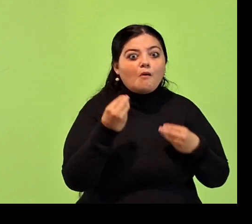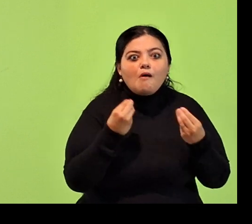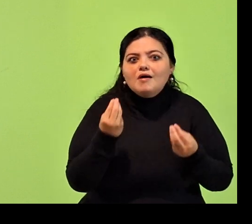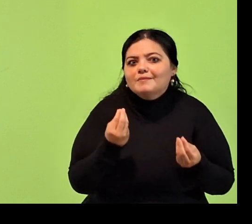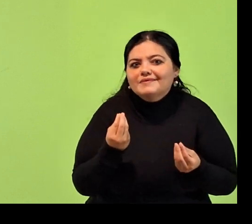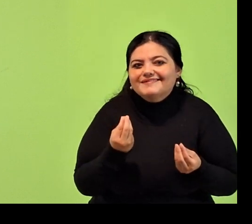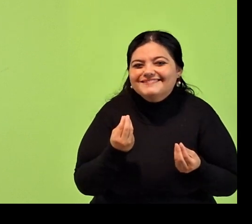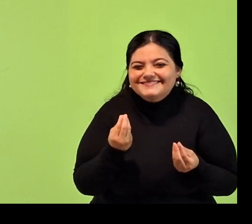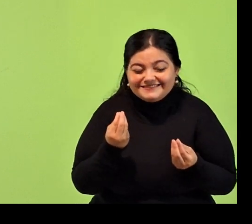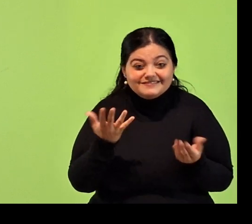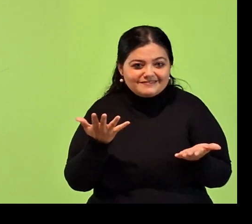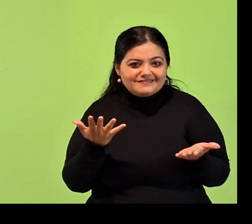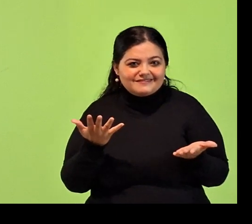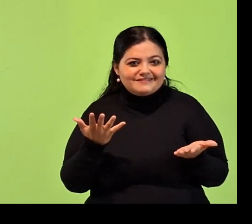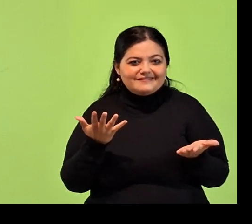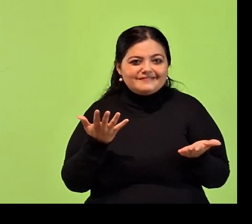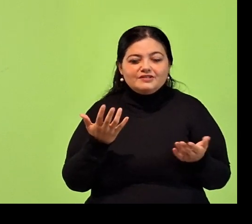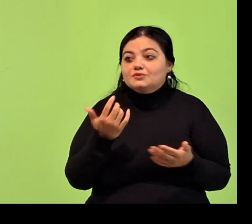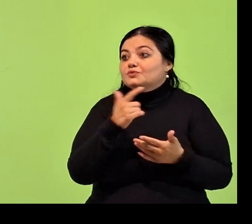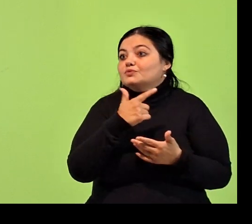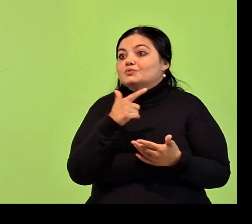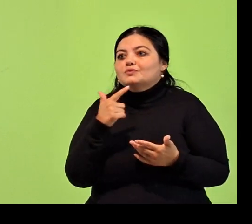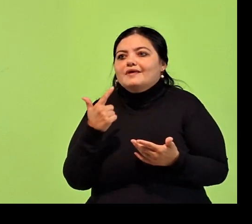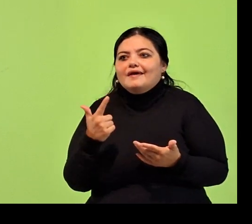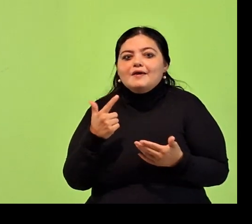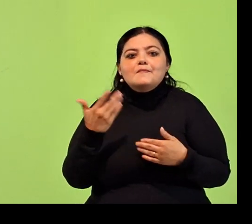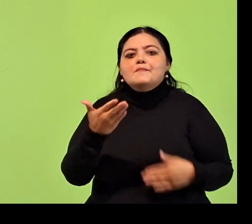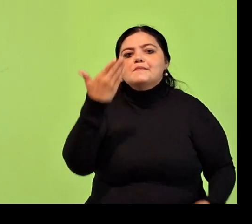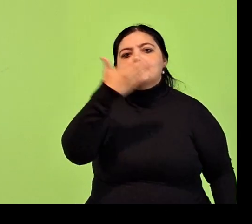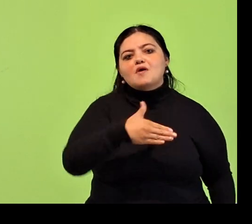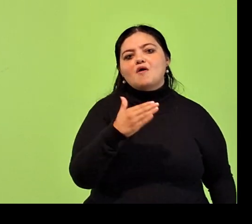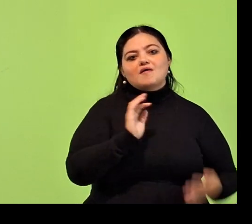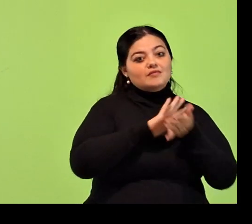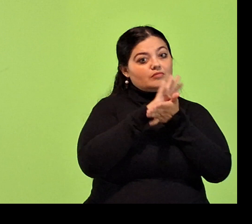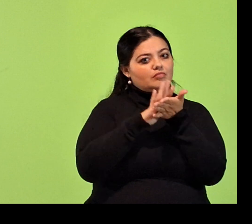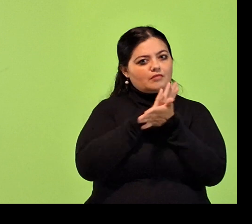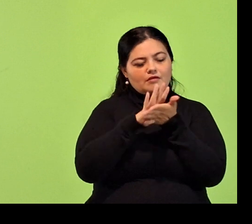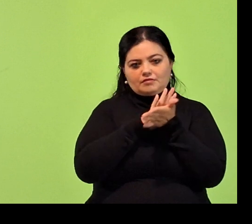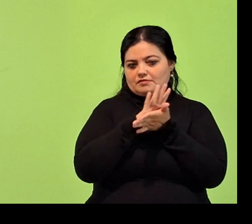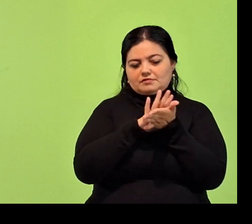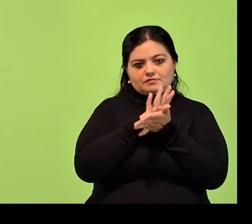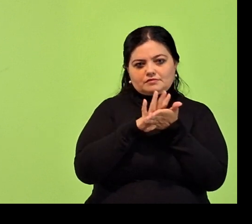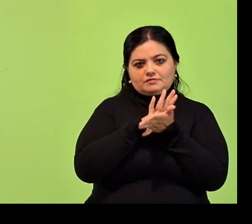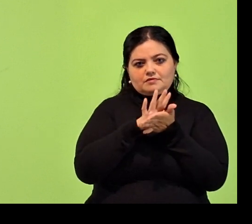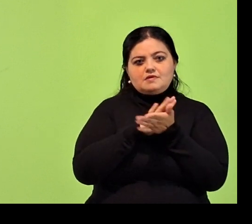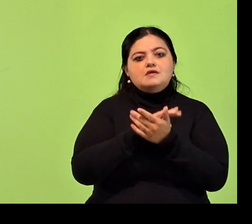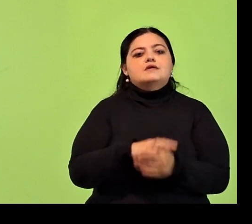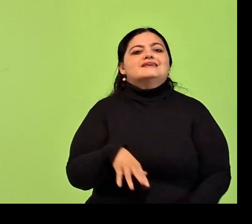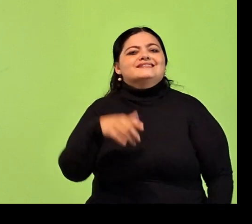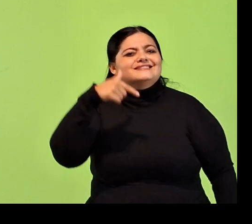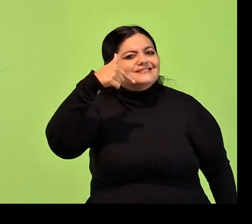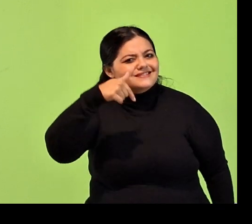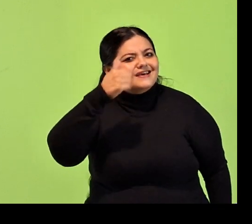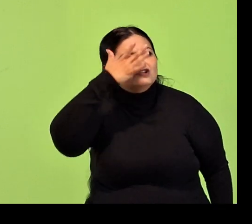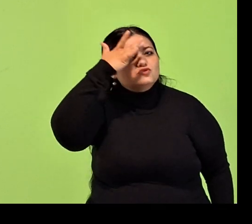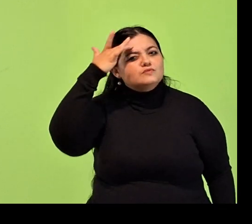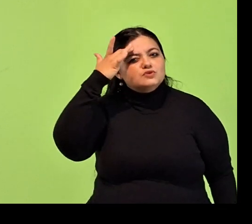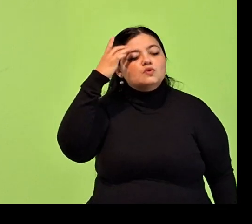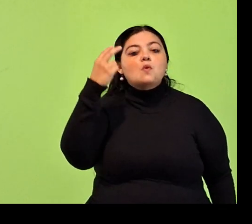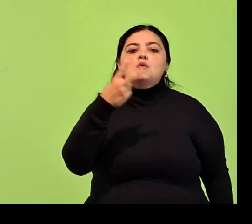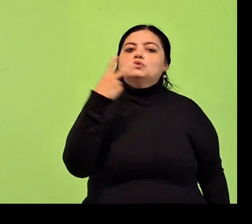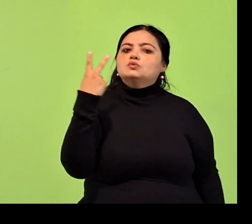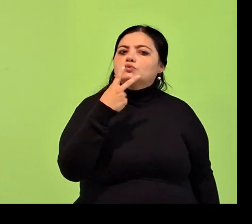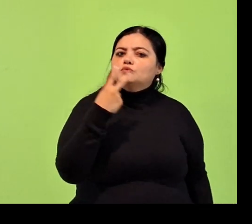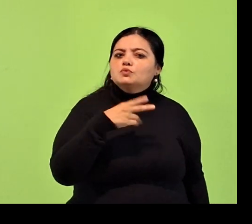vista. Um caso que não tem provas materiais. Um caso em que 7 pessoas, 2 dessas